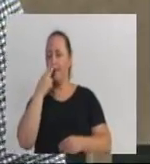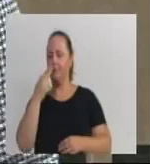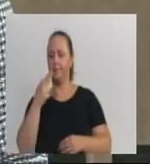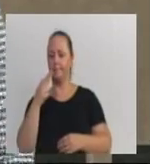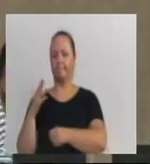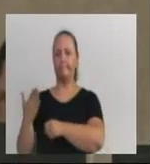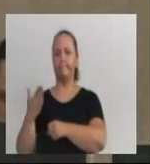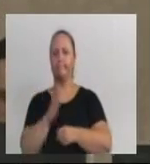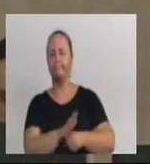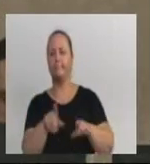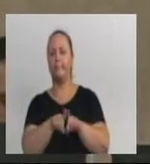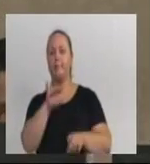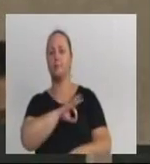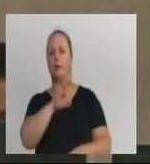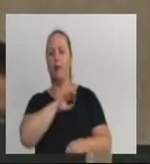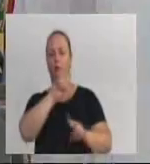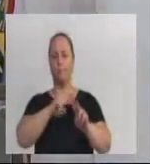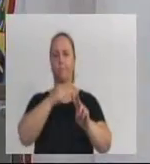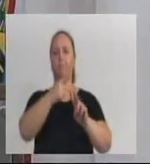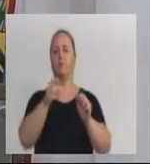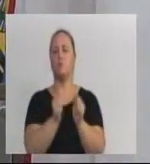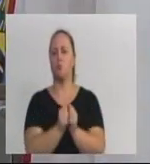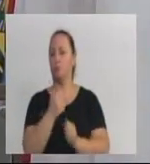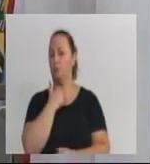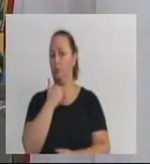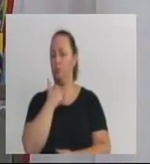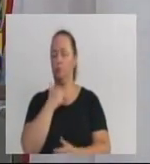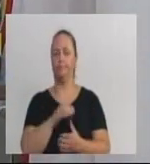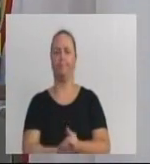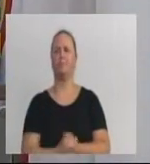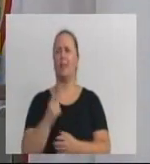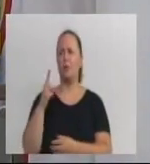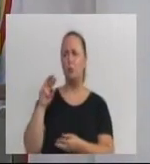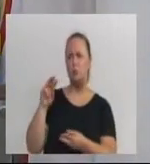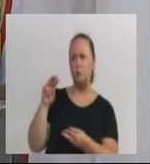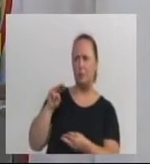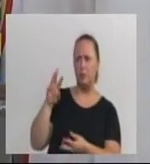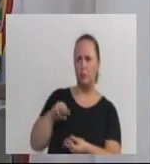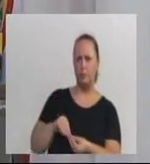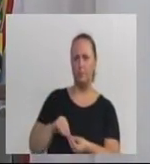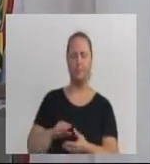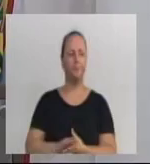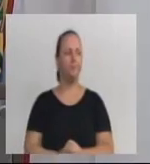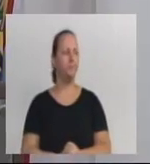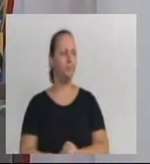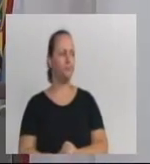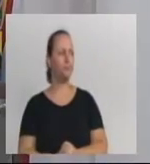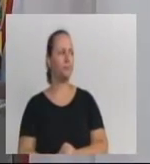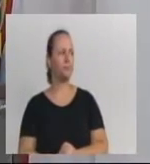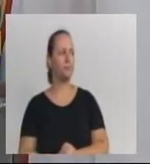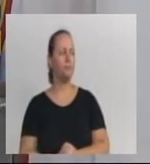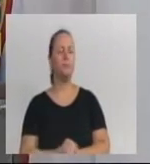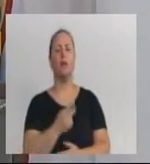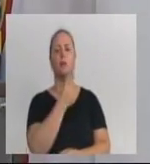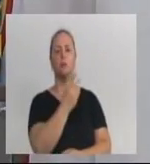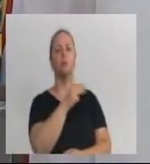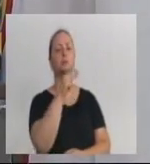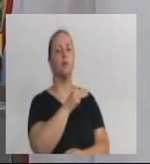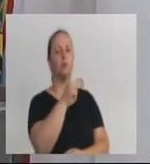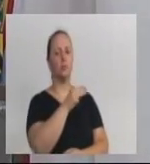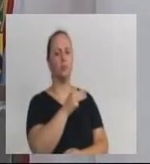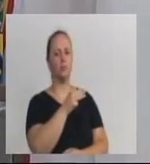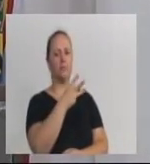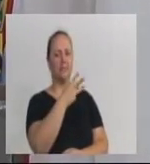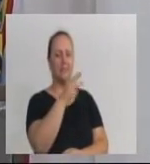recebê-lo. Presidente, obrigado. Me concede mais... Mais um minuto para a sua conclusão. Só um minuto, presidente? É, um minuto. Mais 2 minutos e 30. Obrigado, vereador